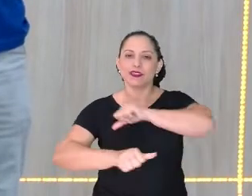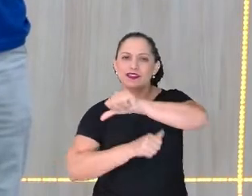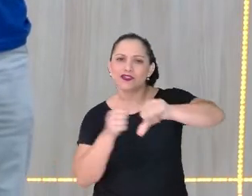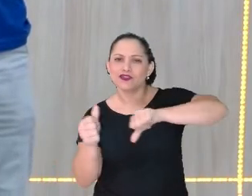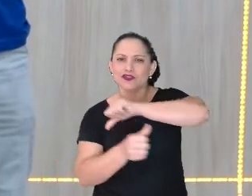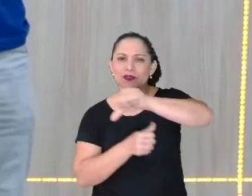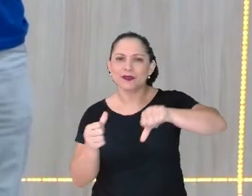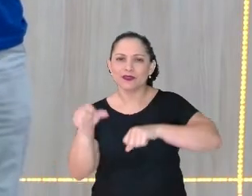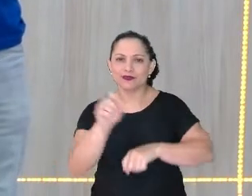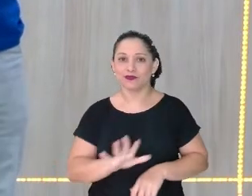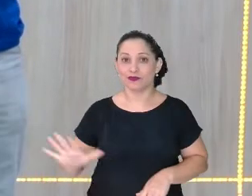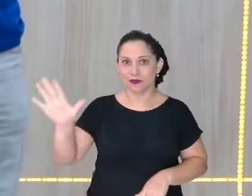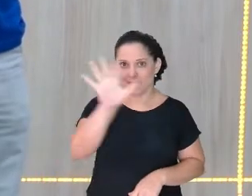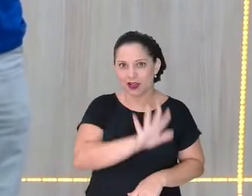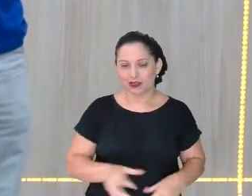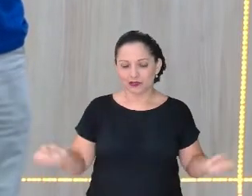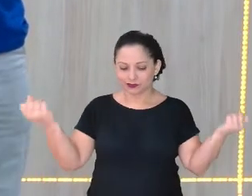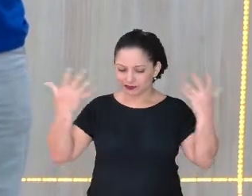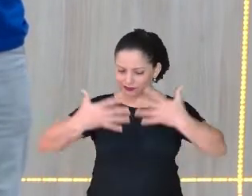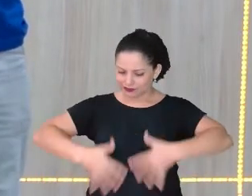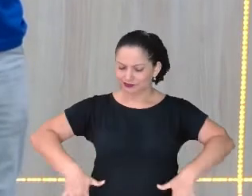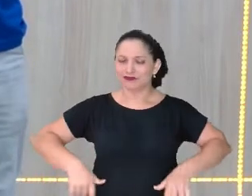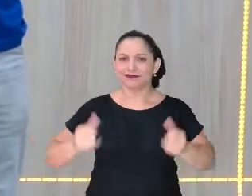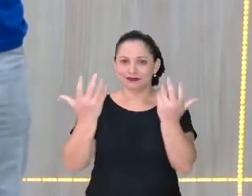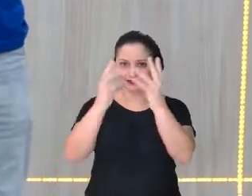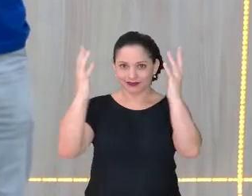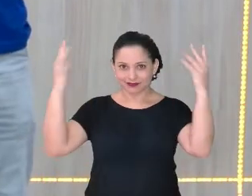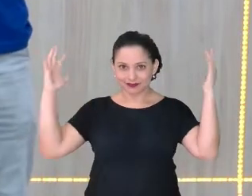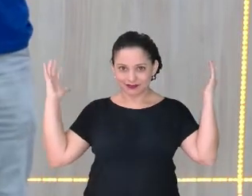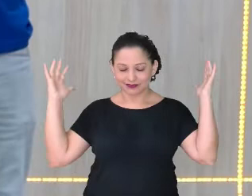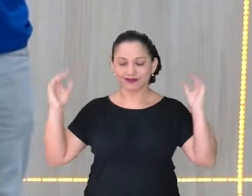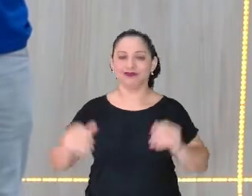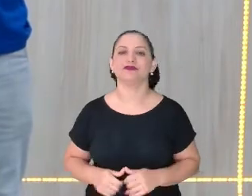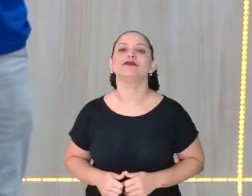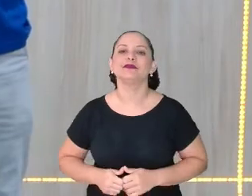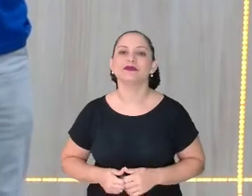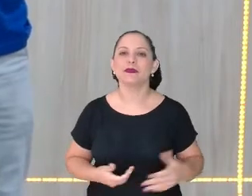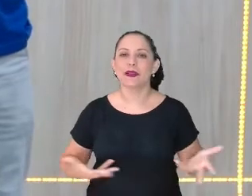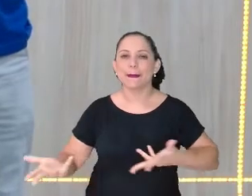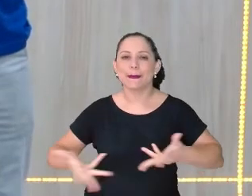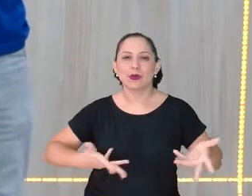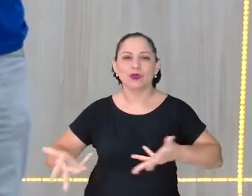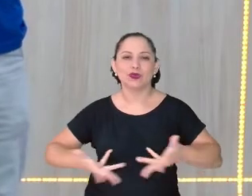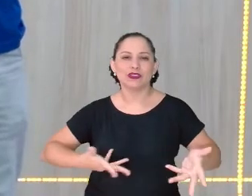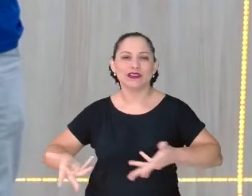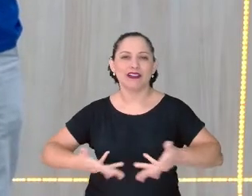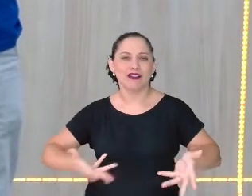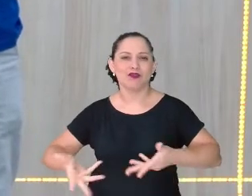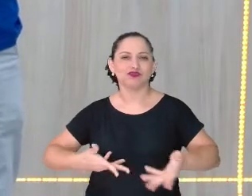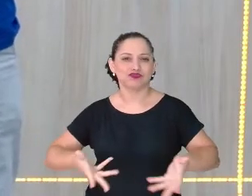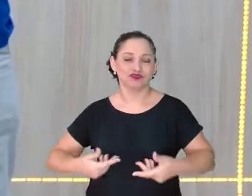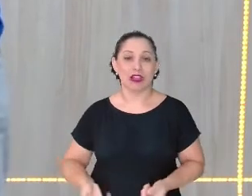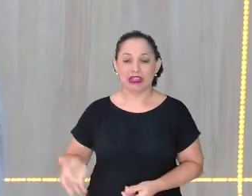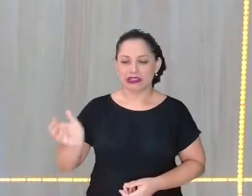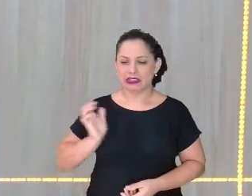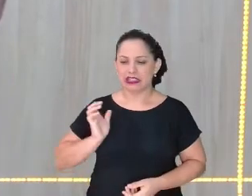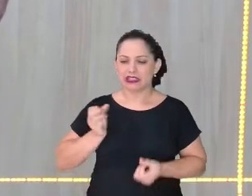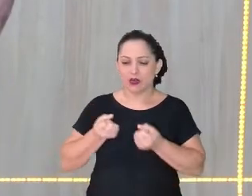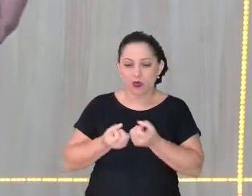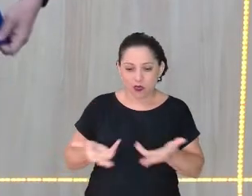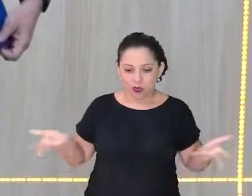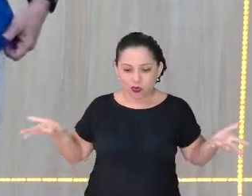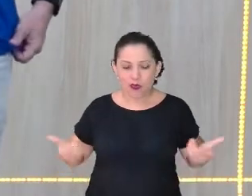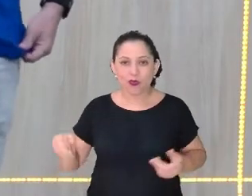do espaço natural, né? Da natureza, né? A produção da riqueza. Então, a parte da geografia